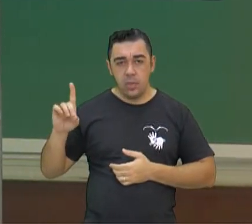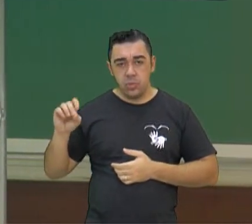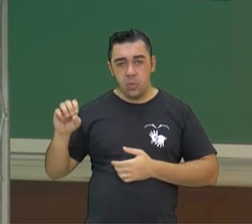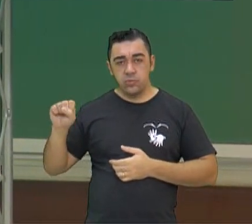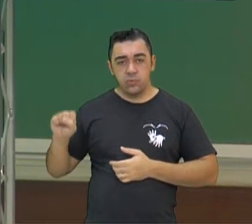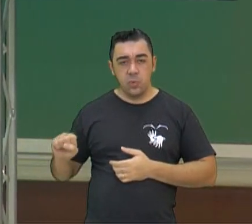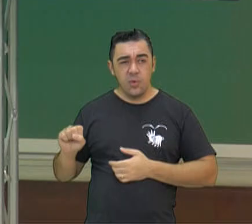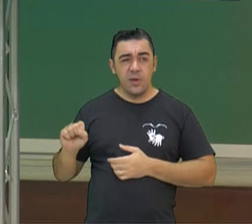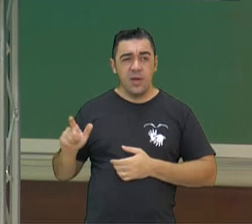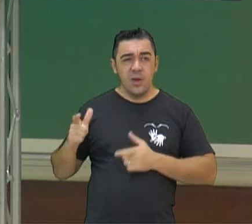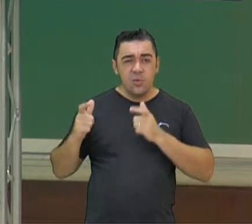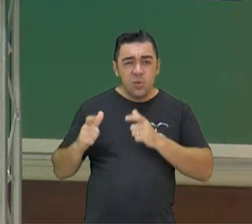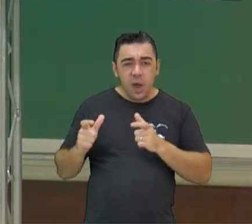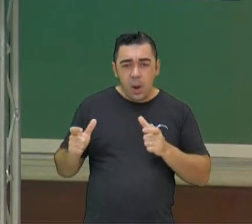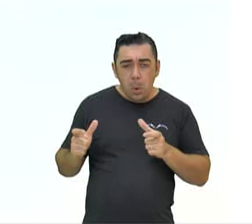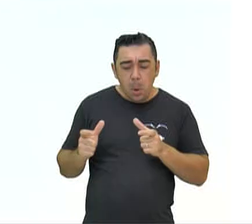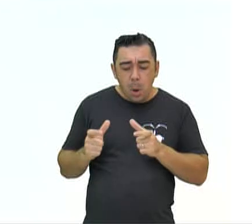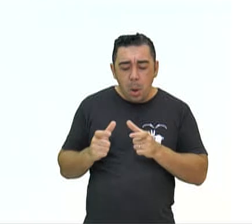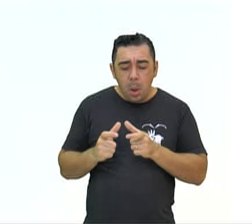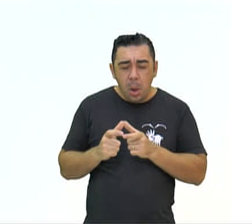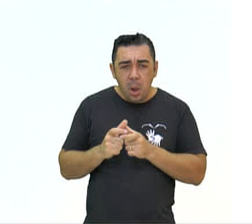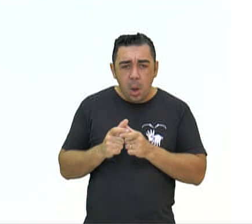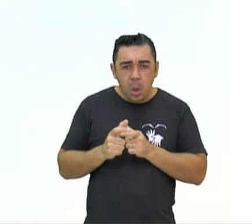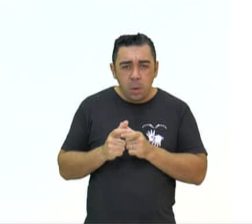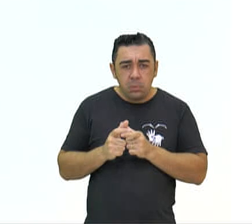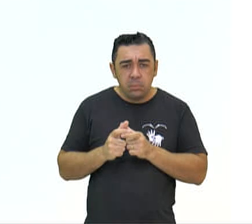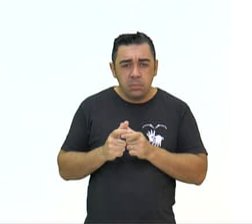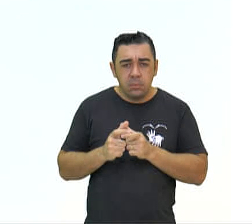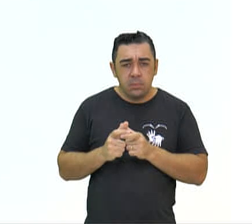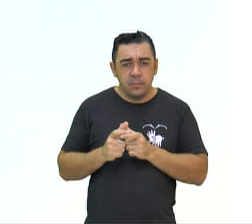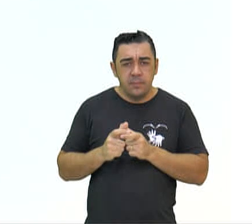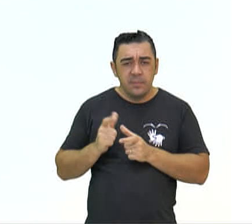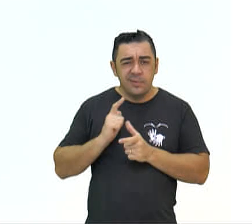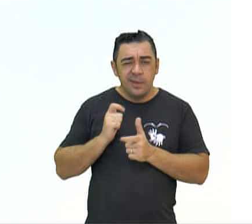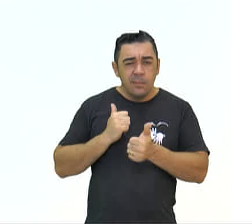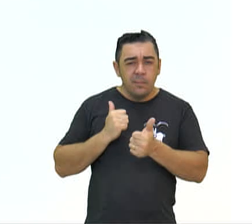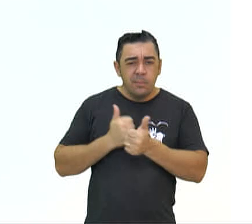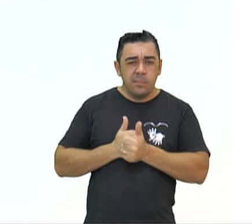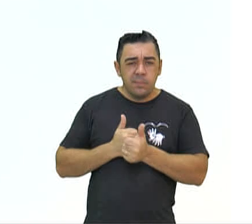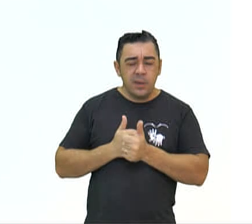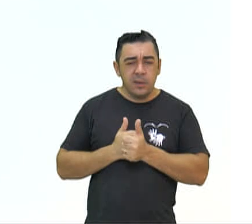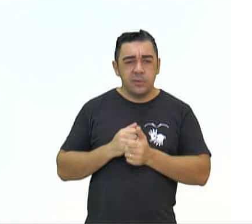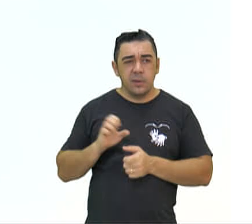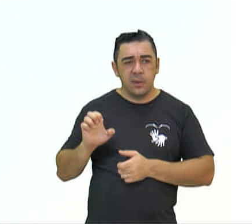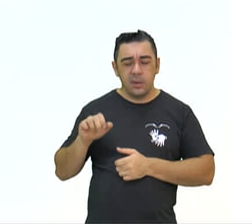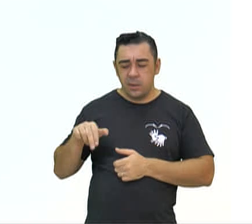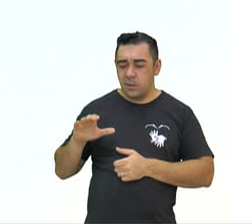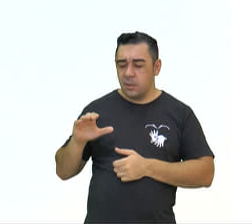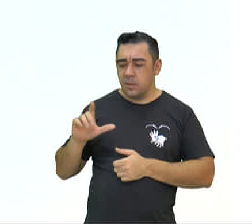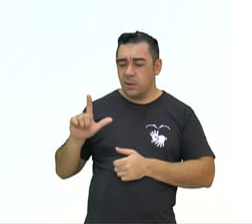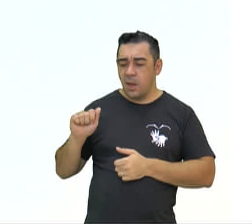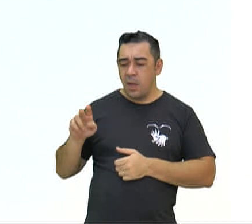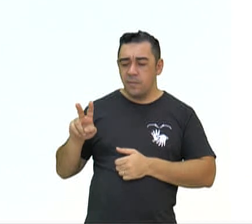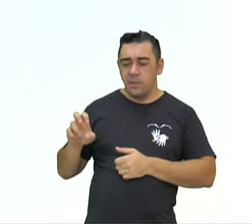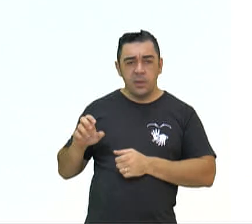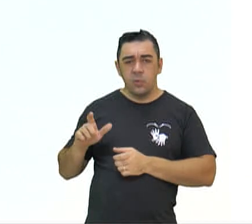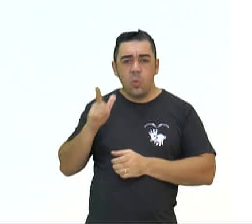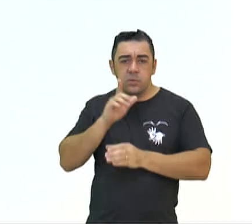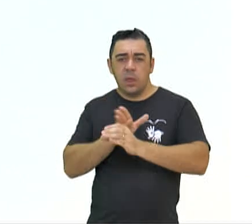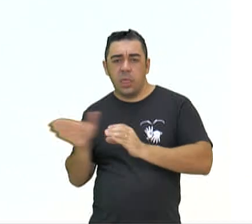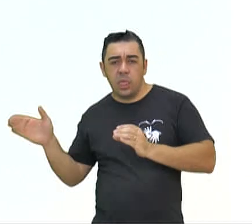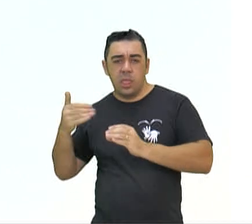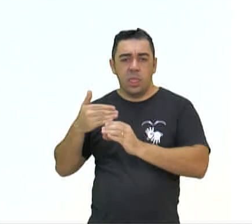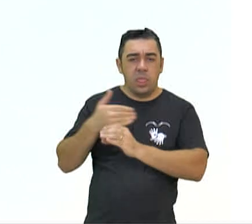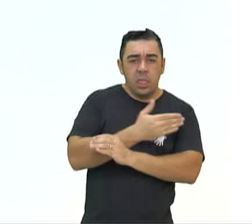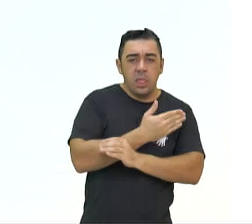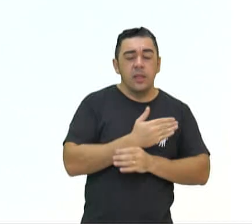pequenininha. Lá, como disse, uma enclave, lá no Cáucaso. E de onde